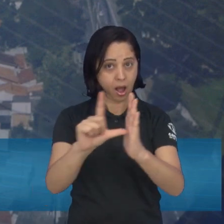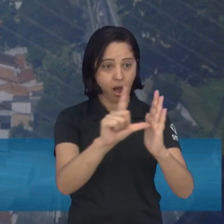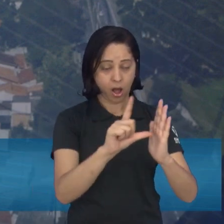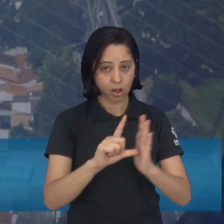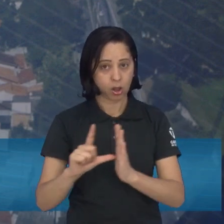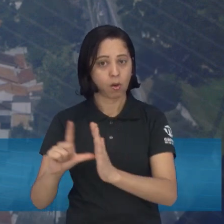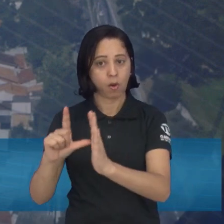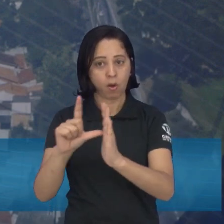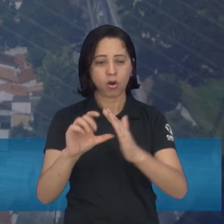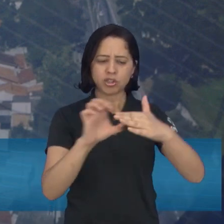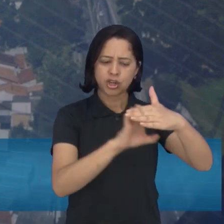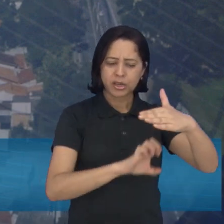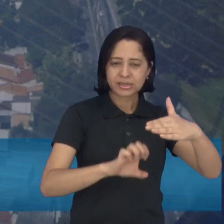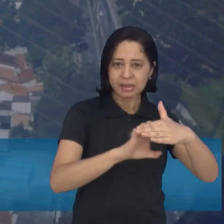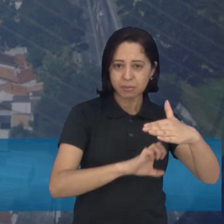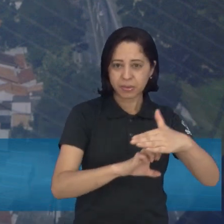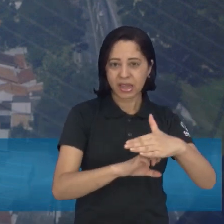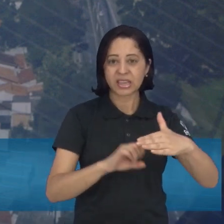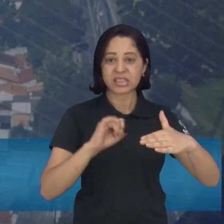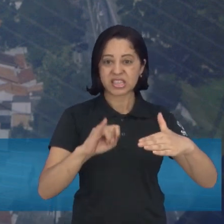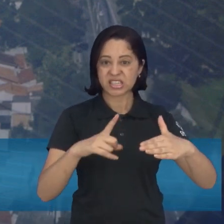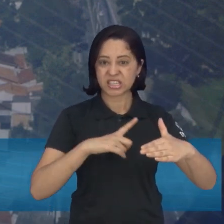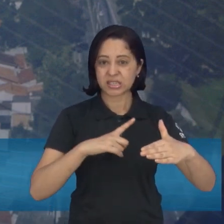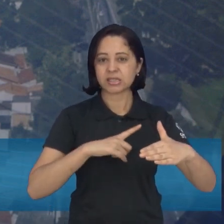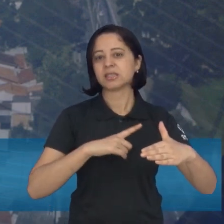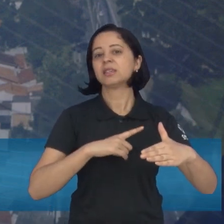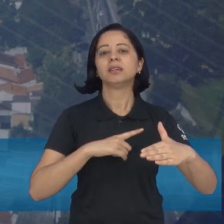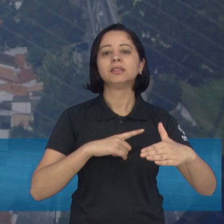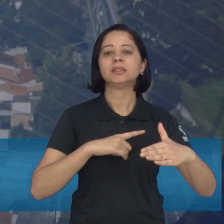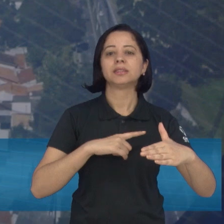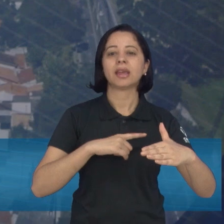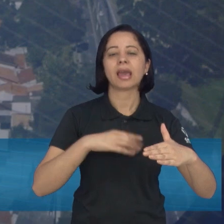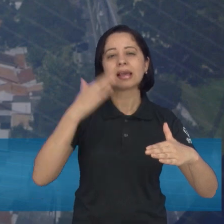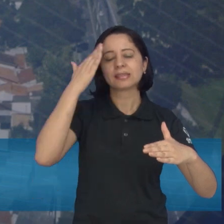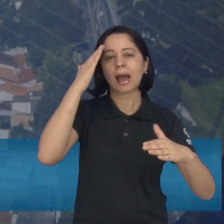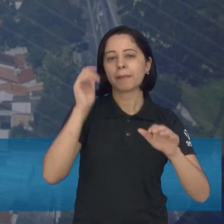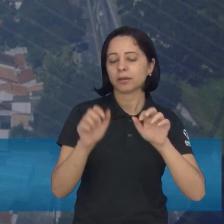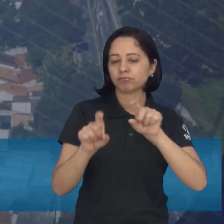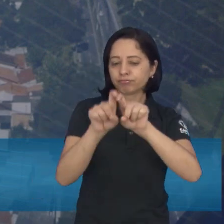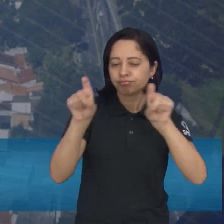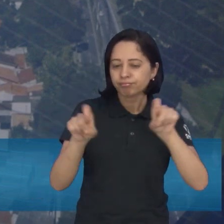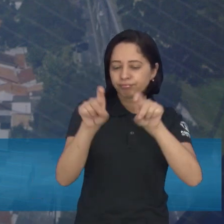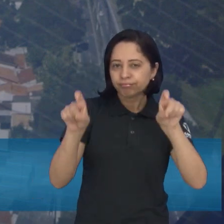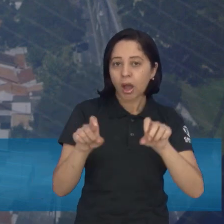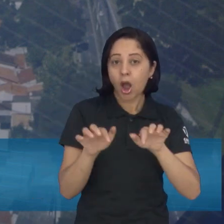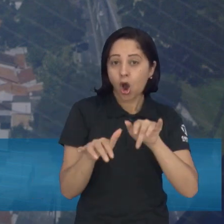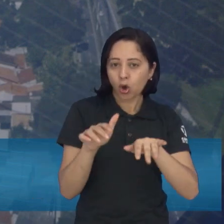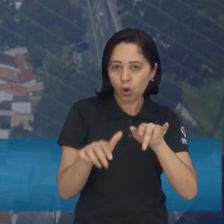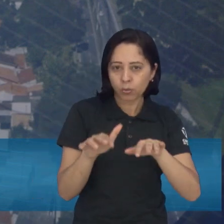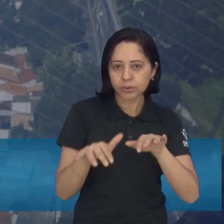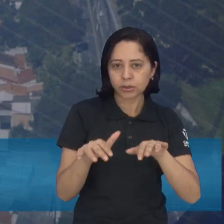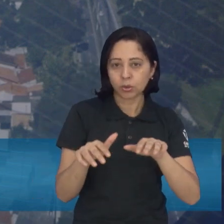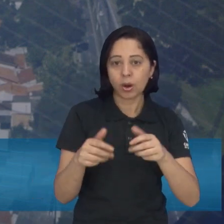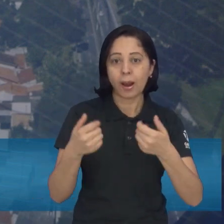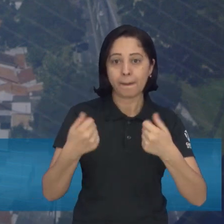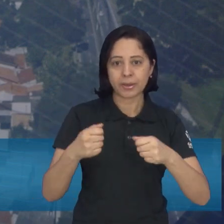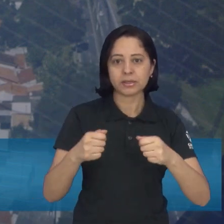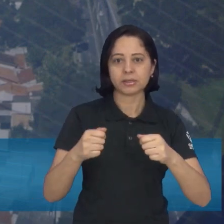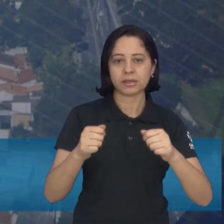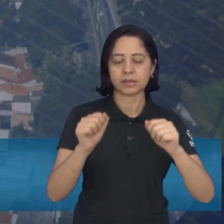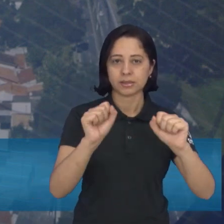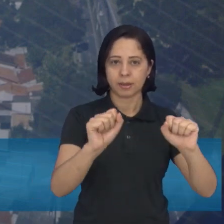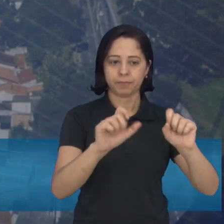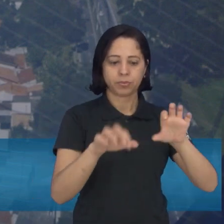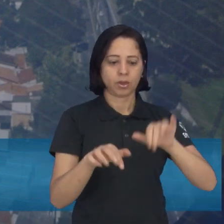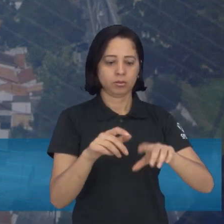que utilizam caixa registradora com monitor, né, aquele computador, e que eles devem posicionar a tela